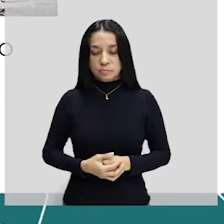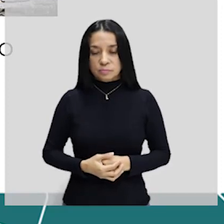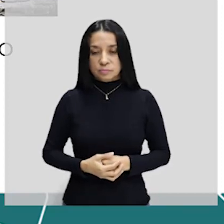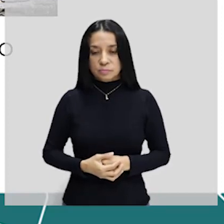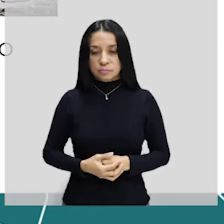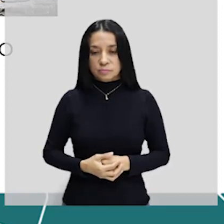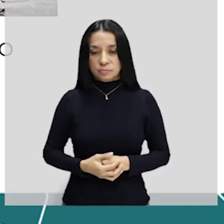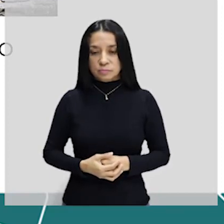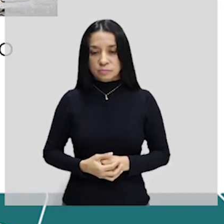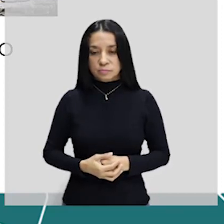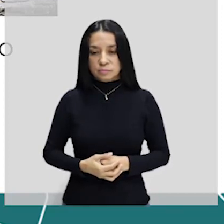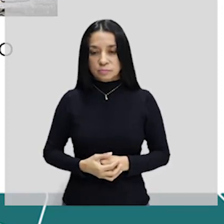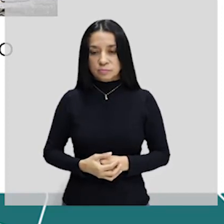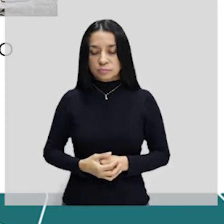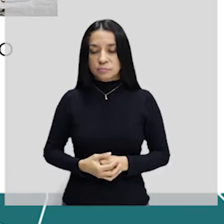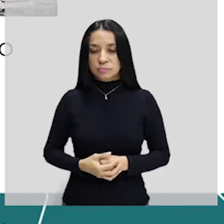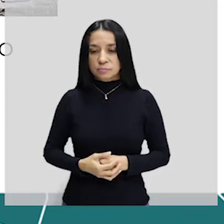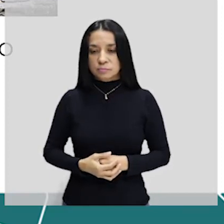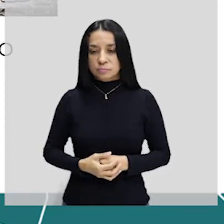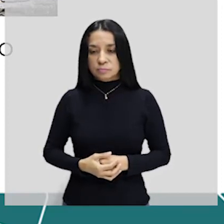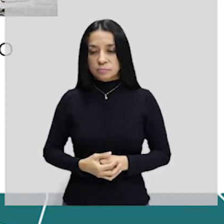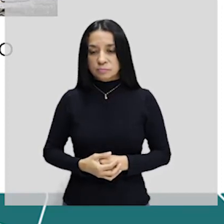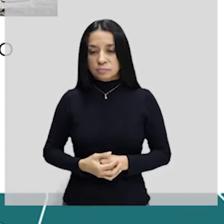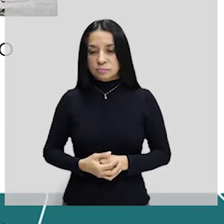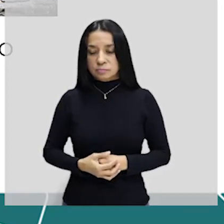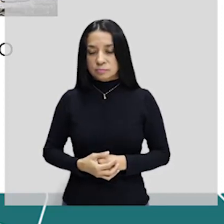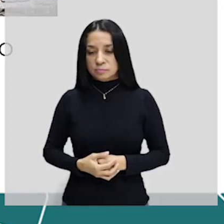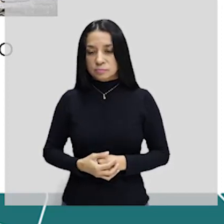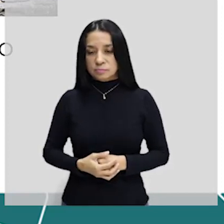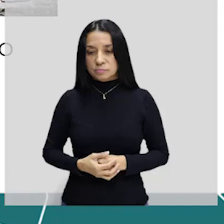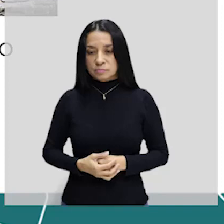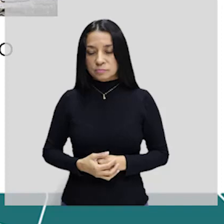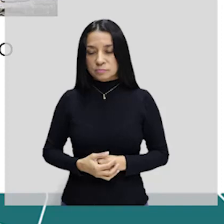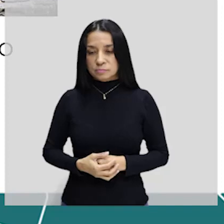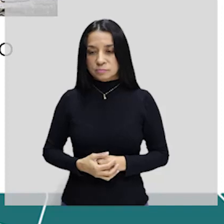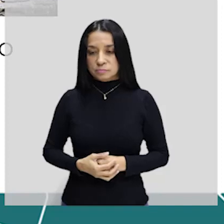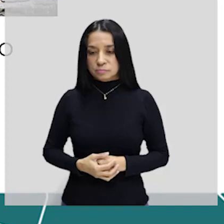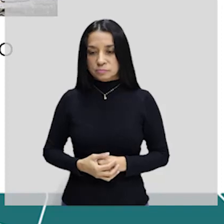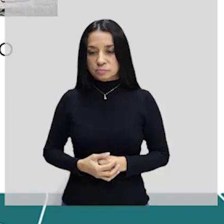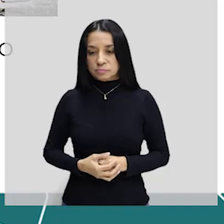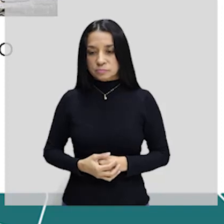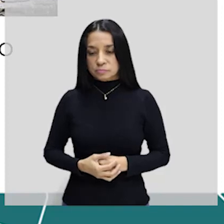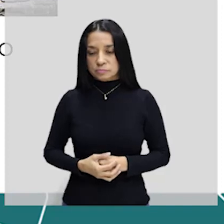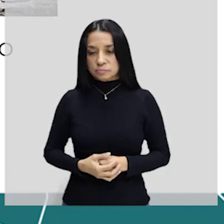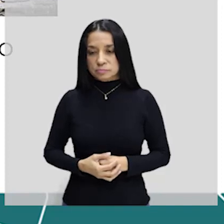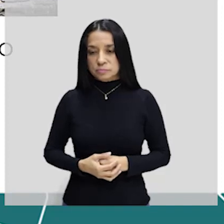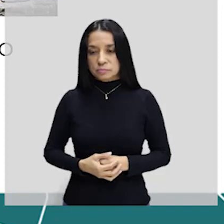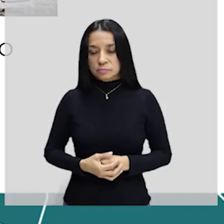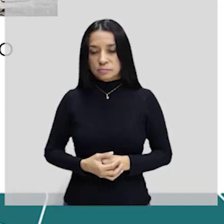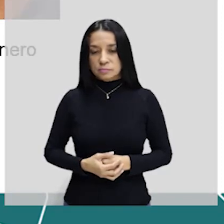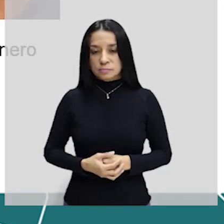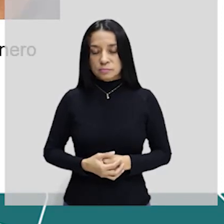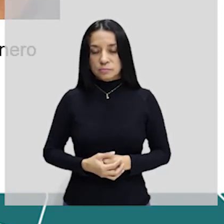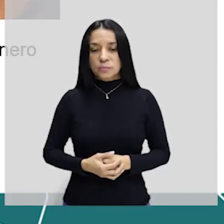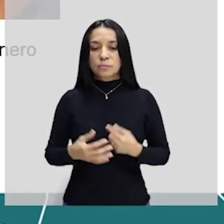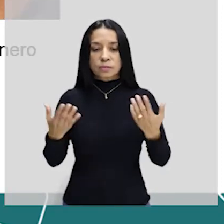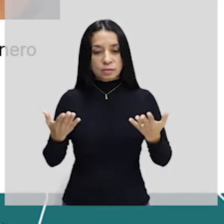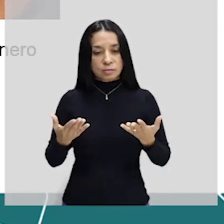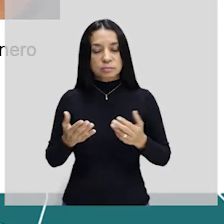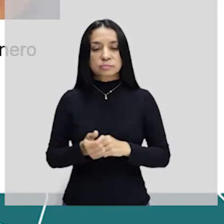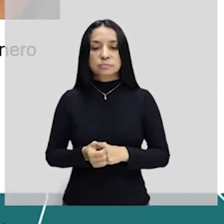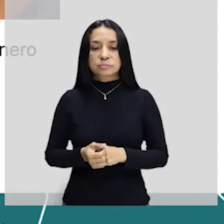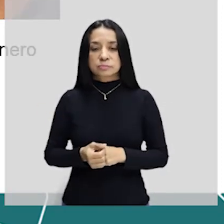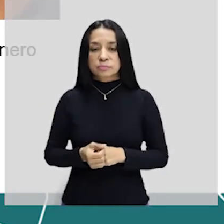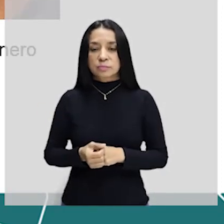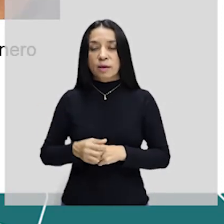família Holobatidae, o orangotango, da subfamília Pongine, tá? E dos